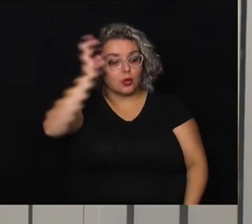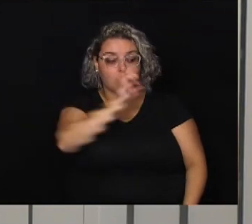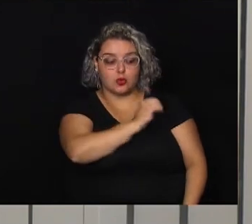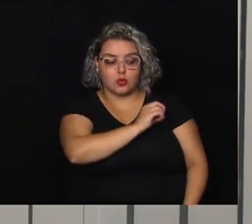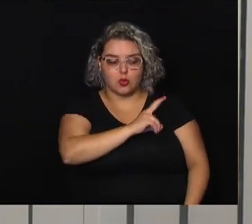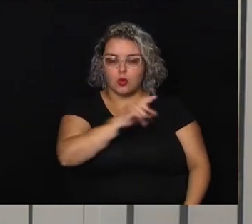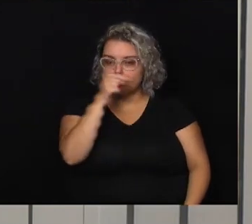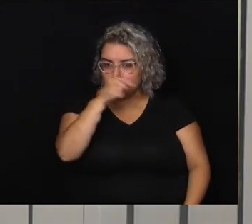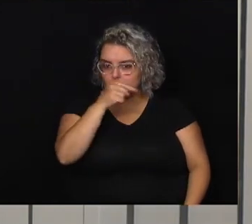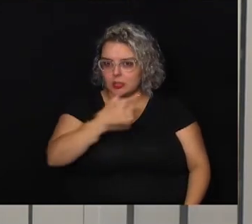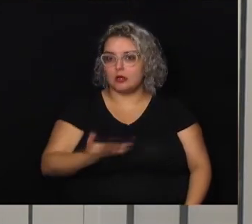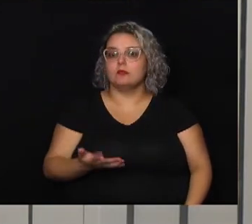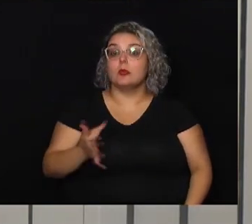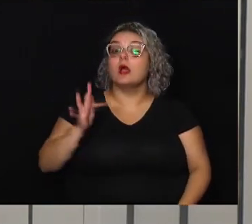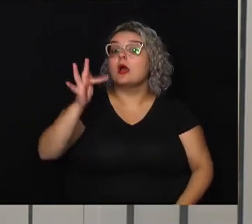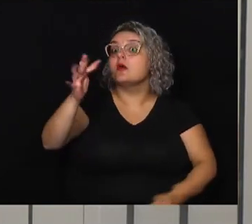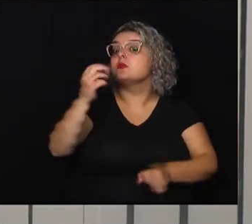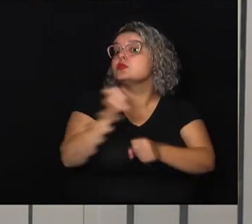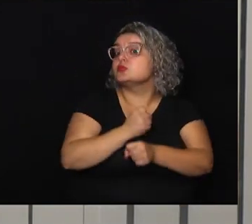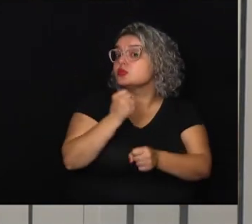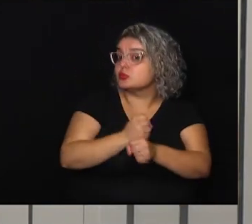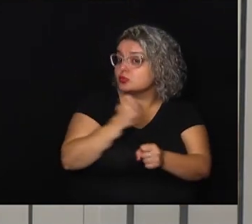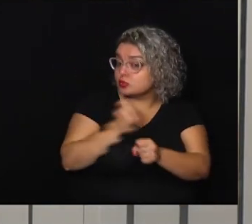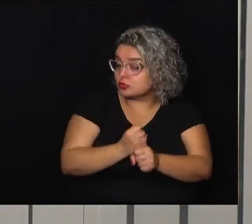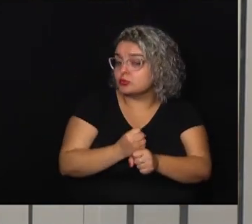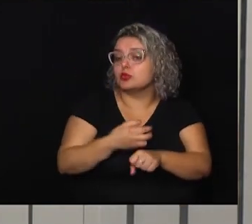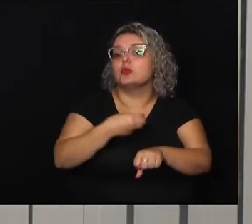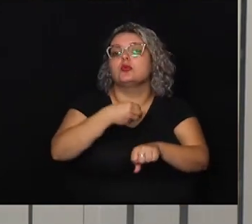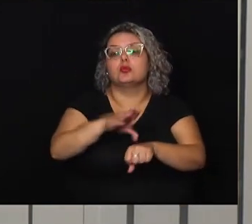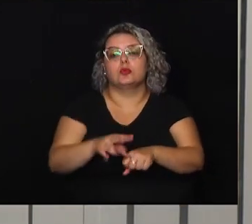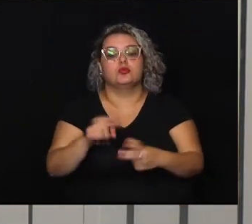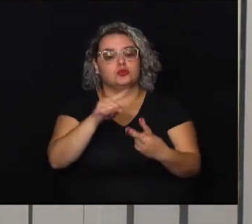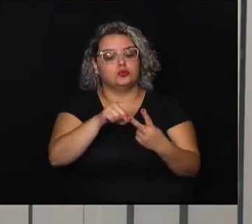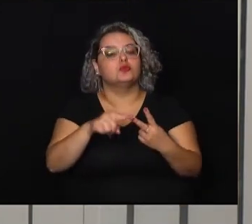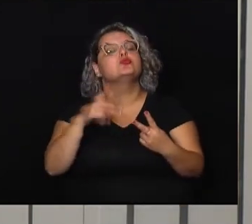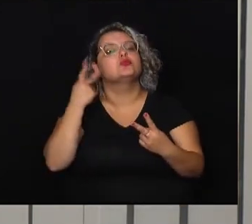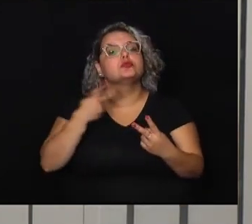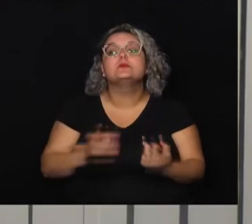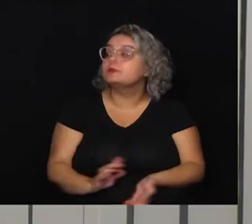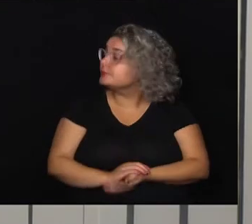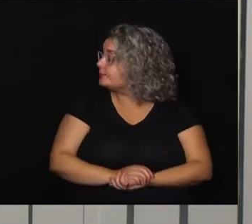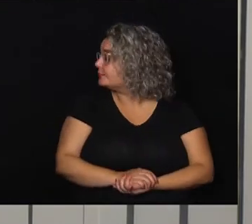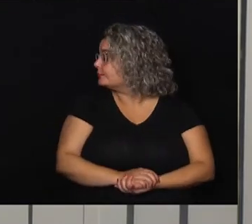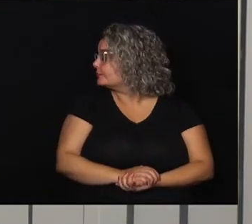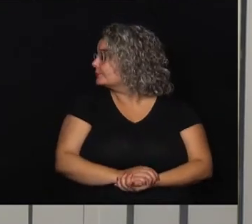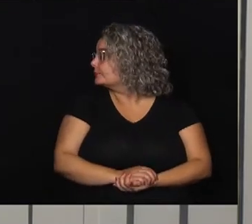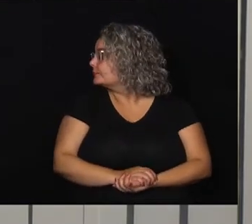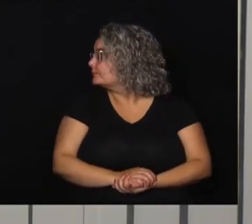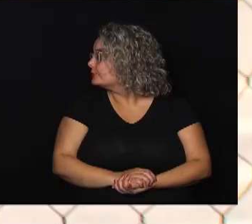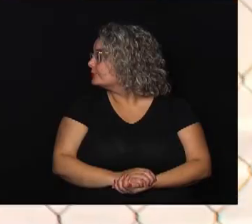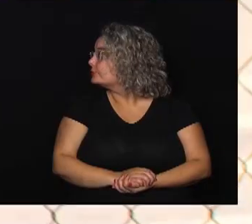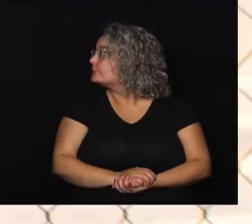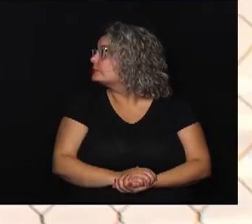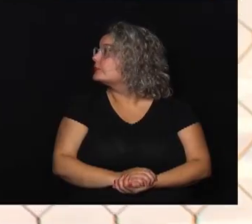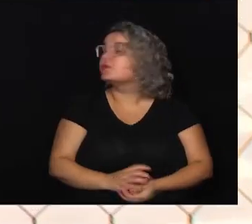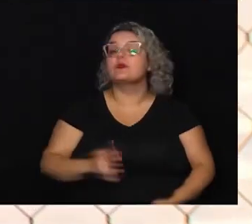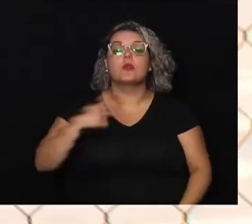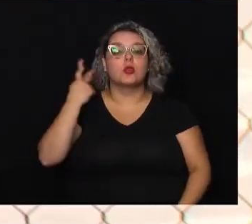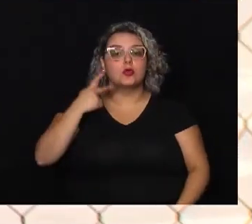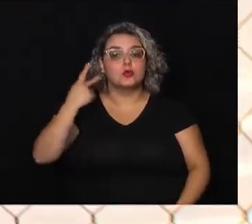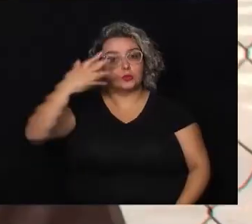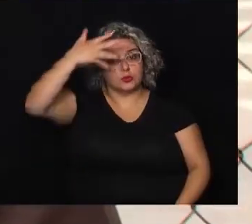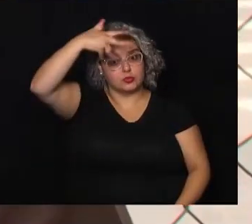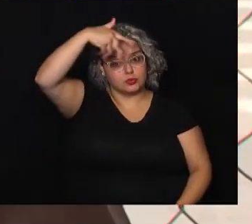Verde. A futura obra foi uma indicação dos dois parlamentares. Os vereadores Rodrigo